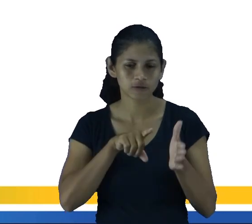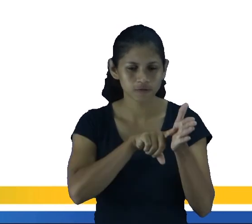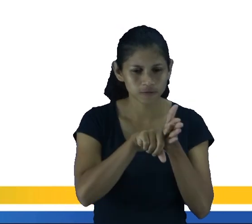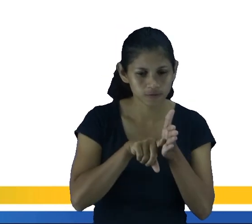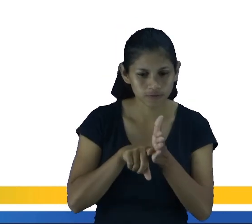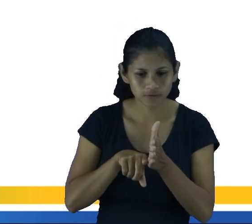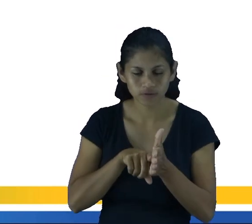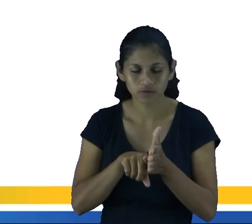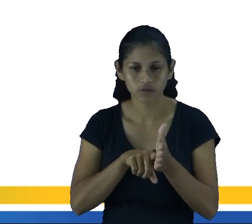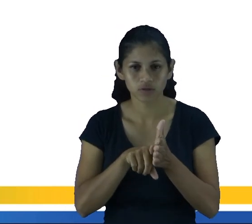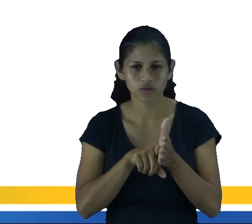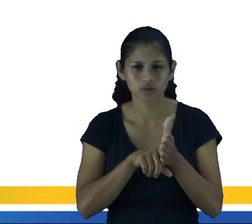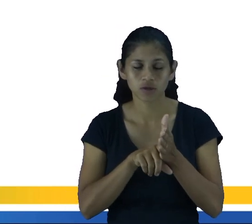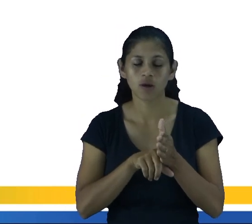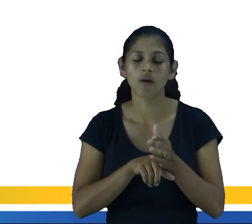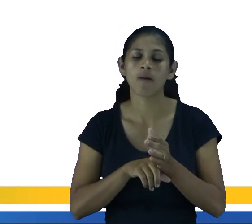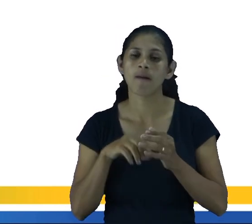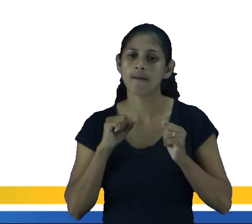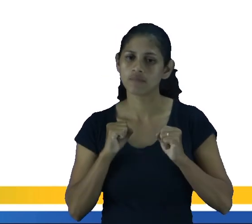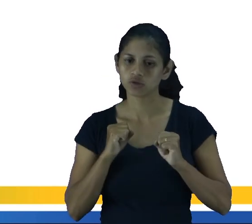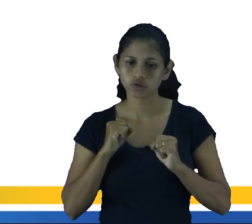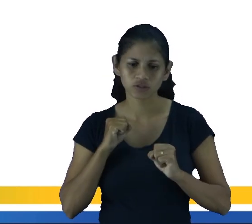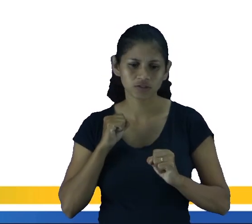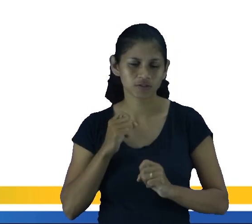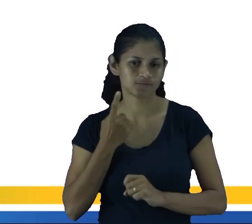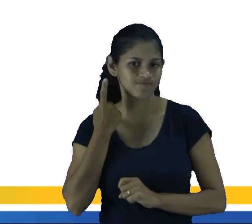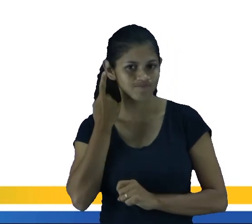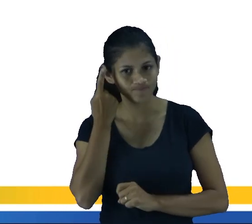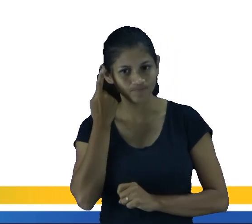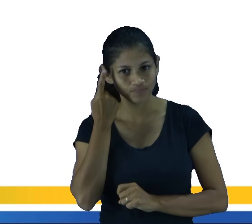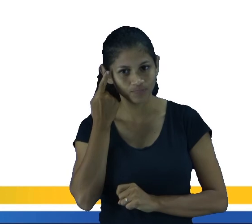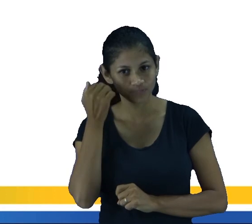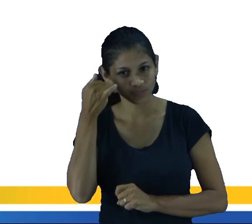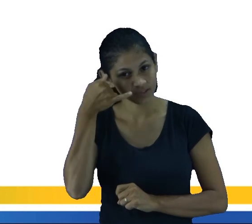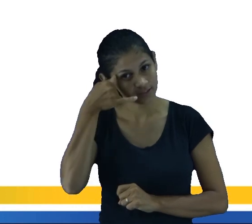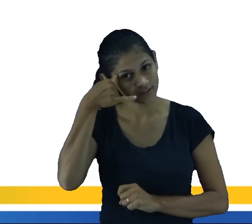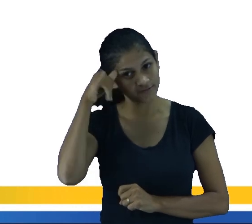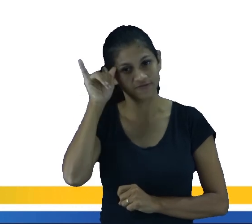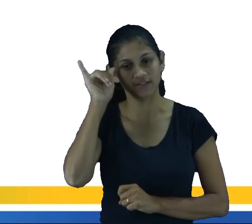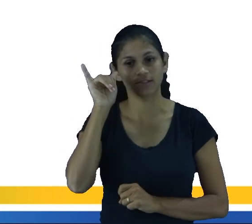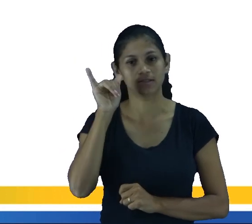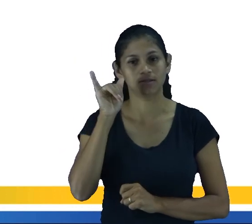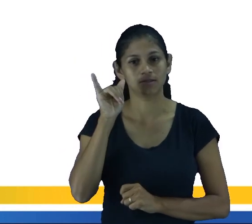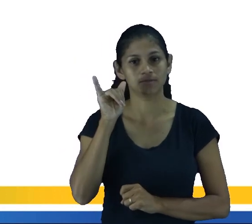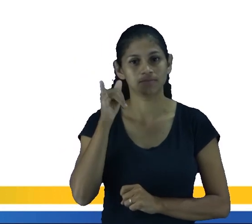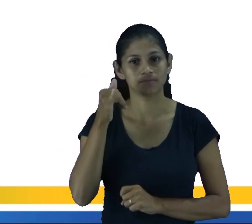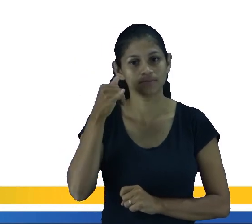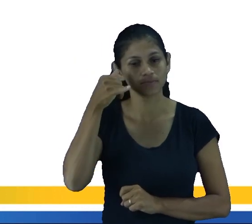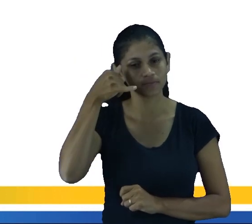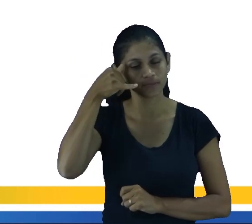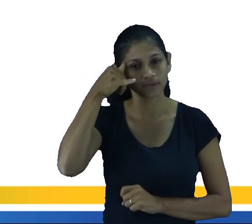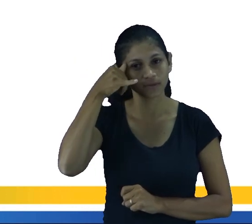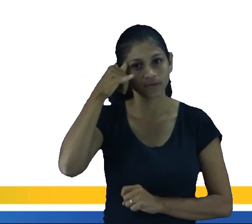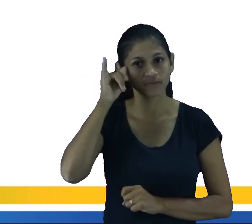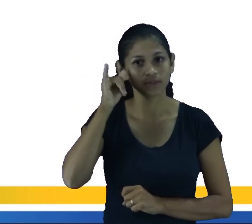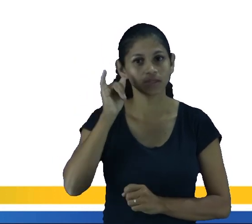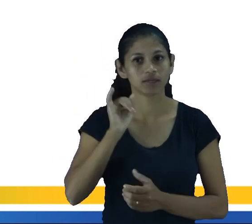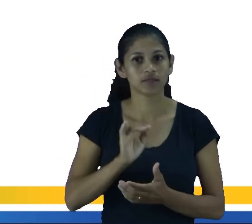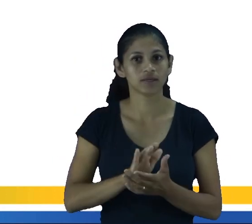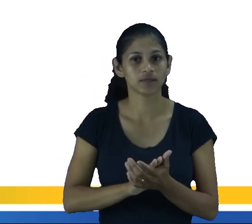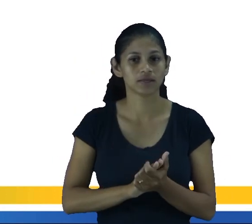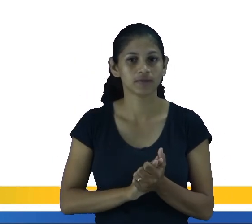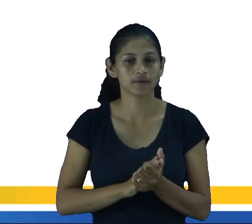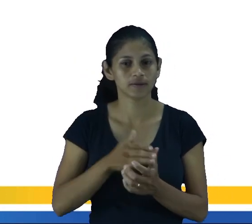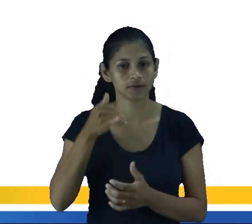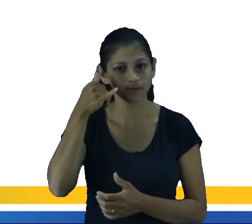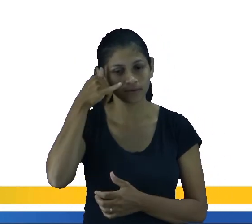poderia ter evitado essa tragédia. Esse teste consiste em tratar a amostra com a solução aquosa de HCl